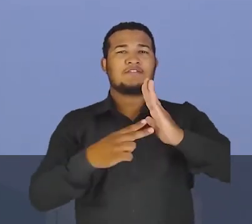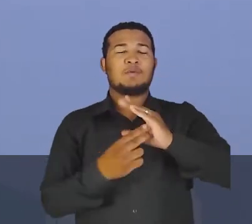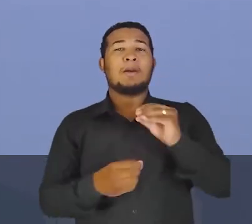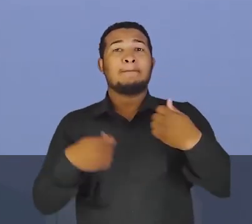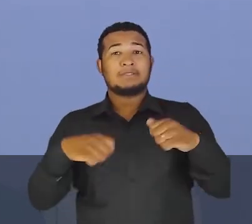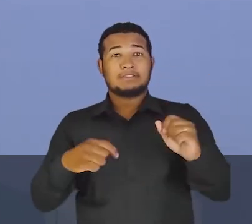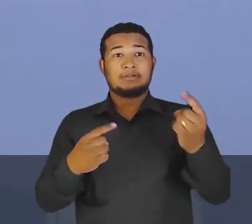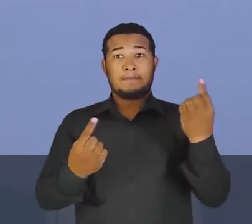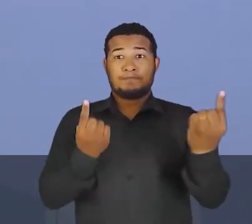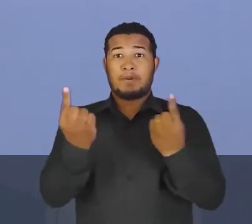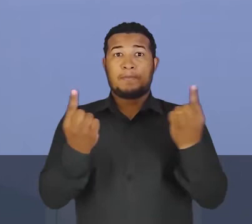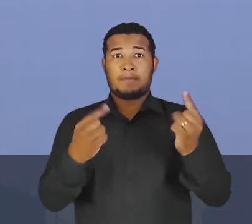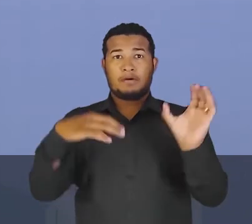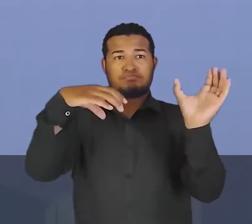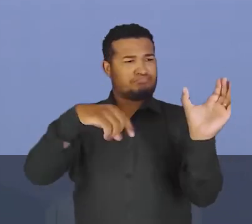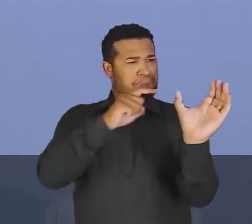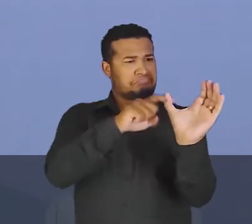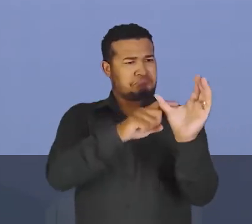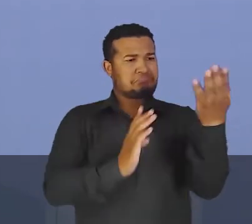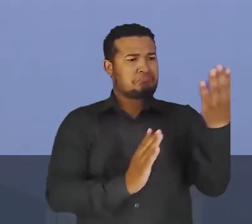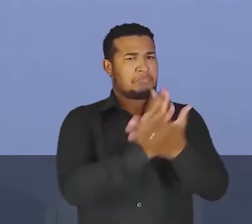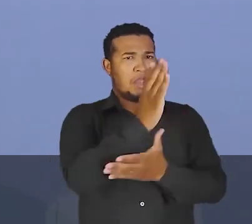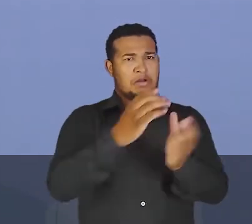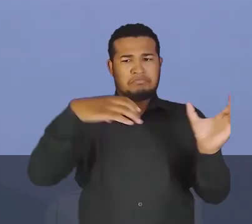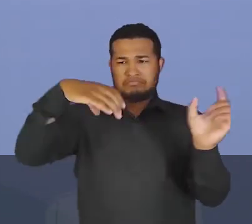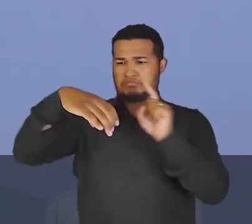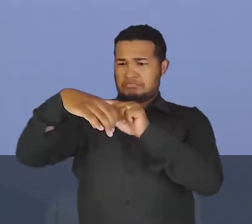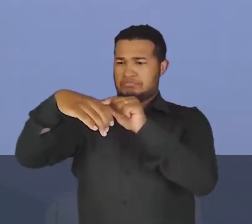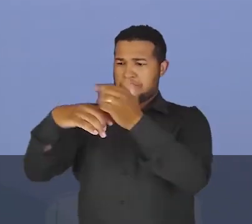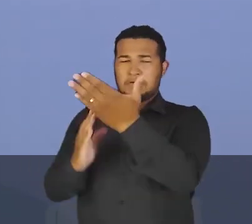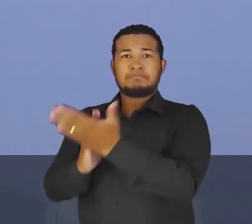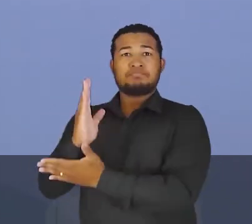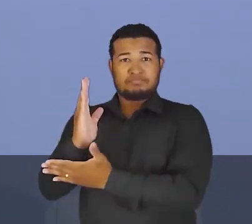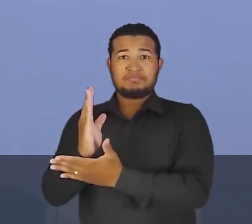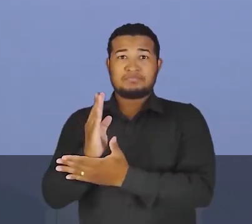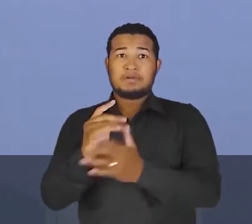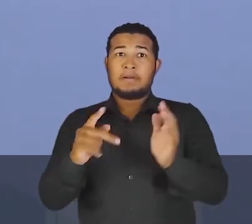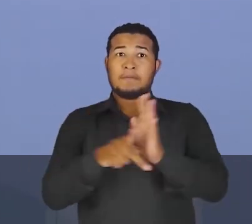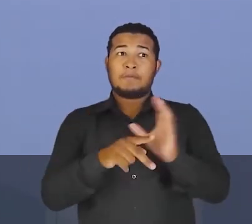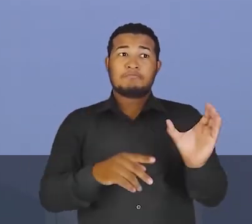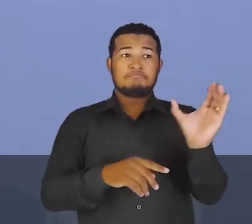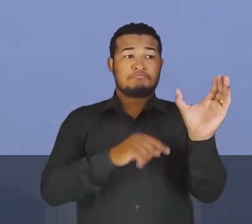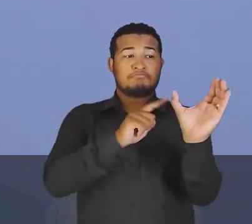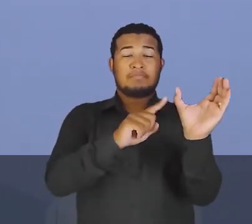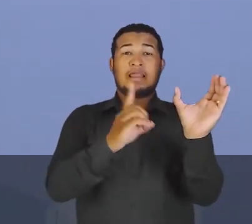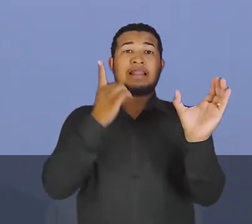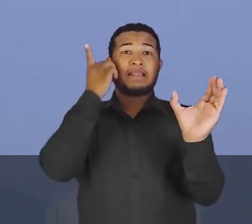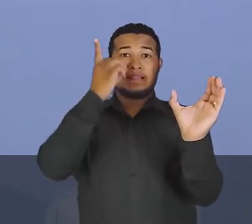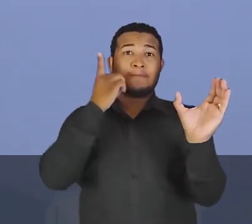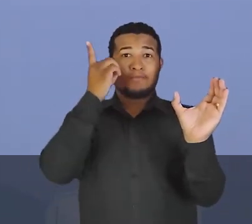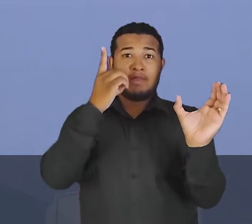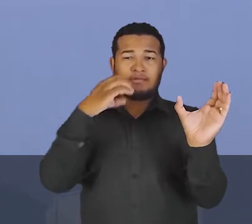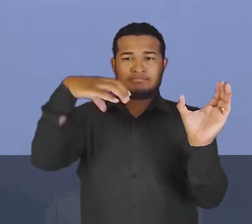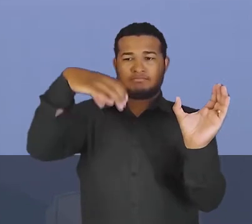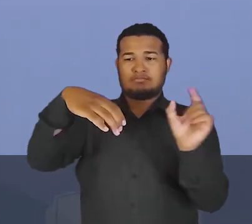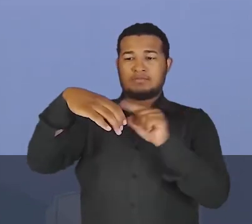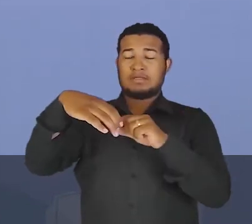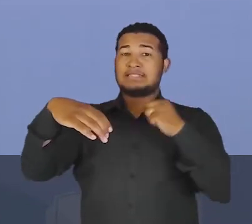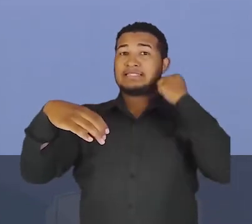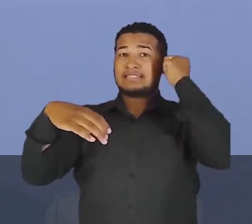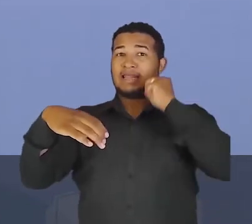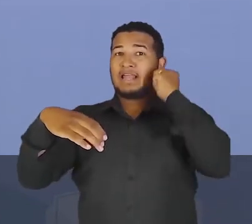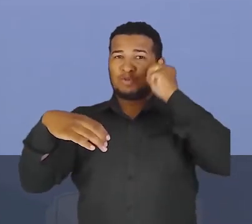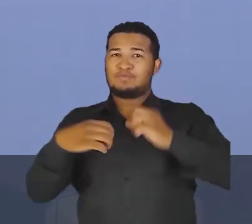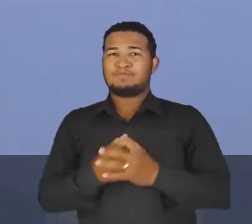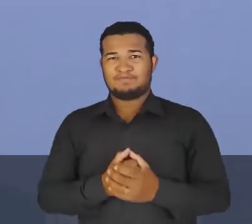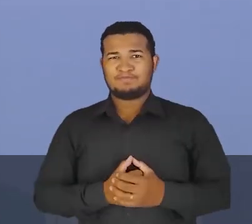seja aprovada por dois lugares diferentes, pela Câmara dos Deputados Federais e pelo Senado Federal.